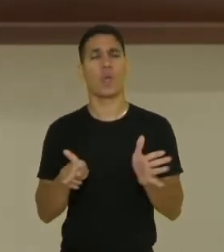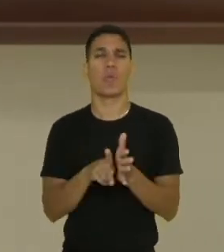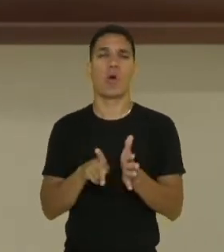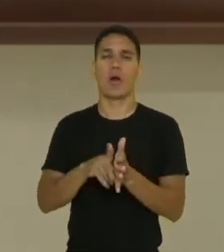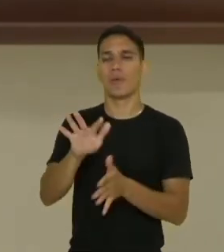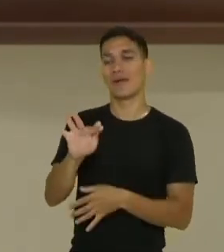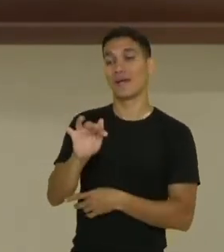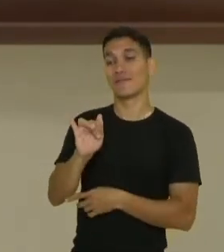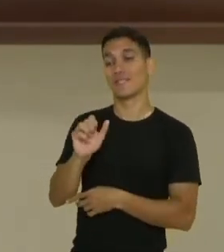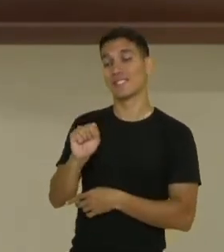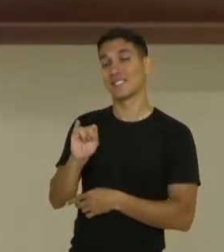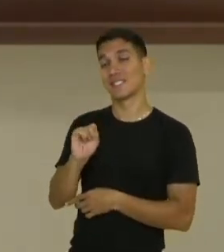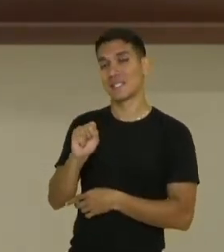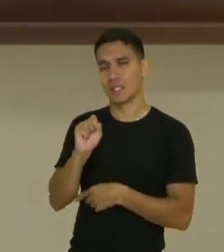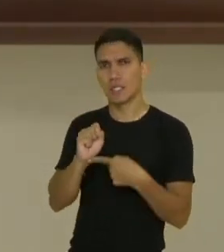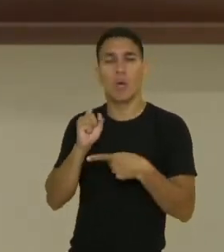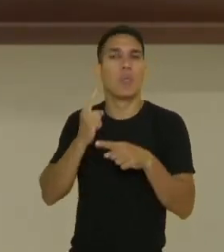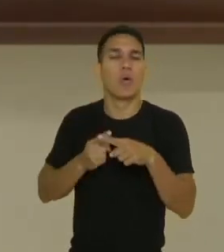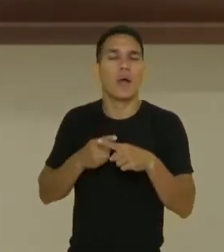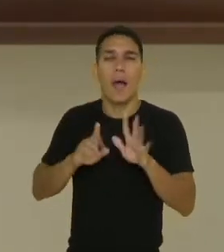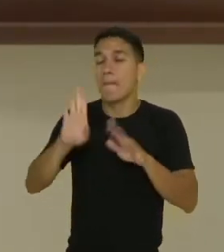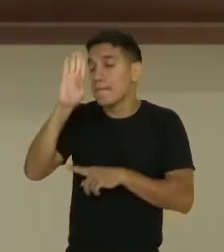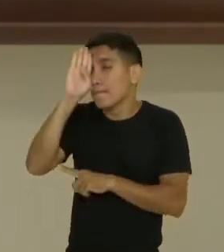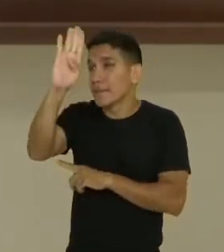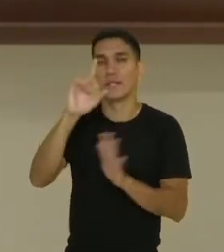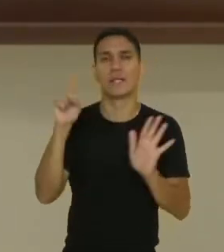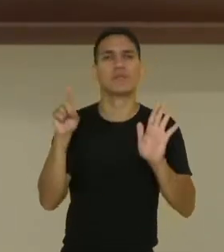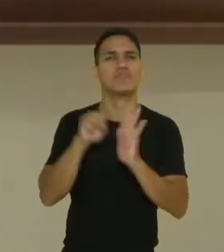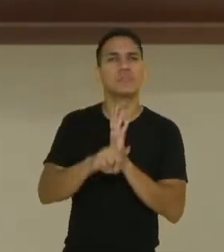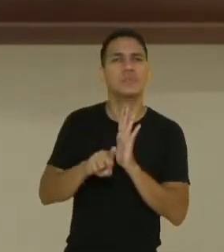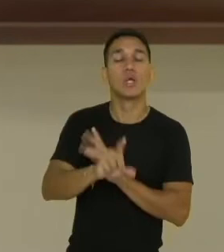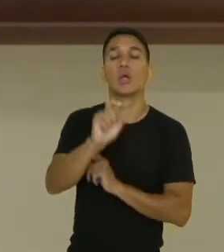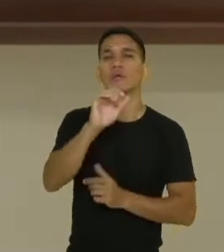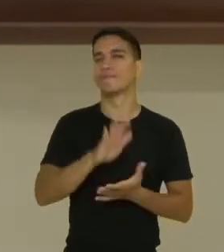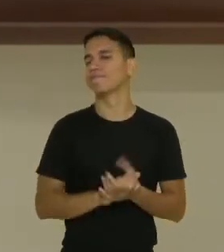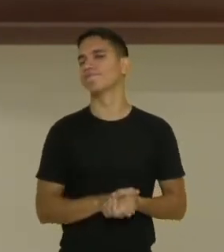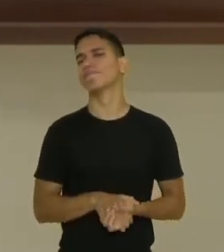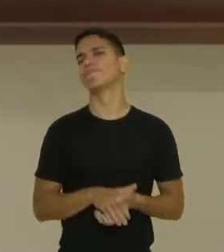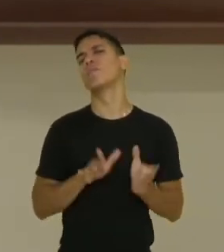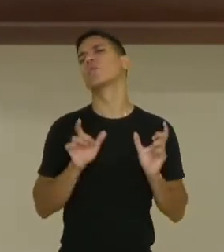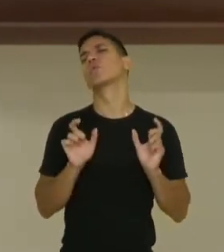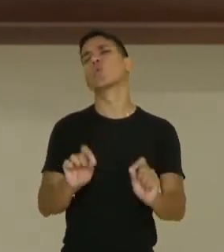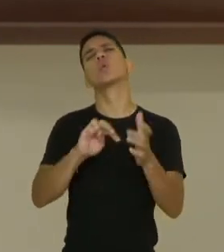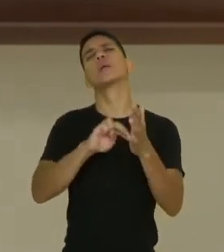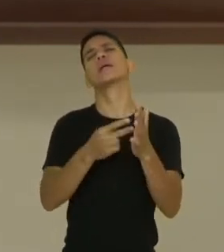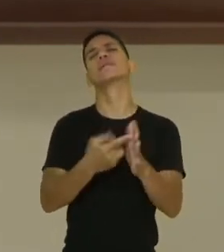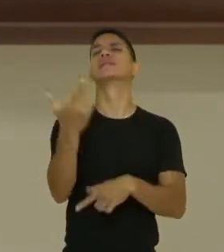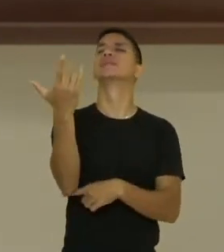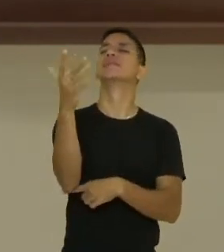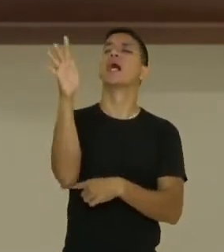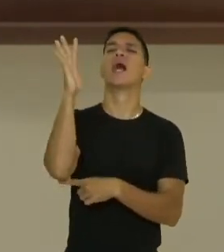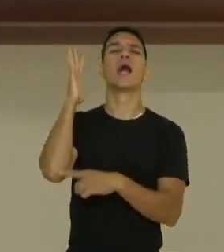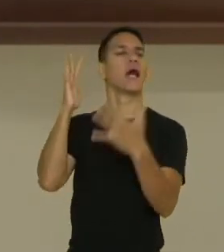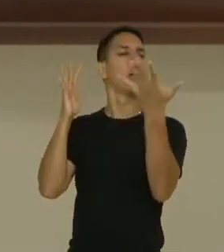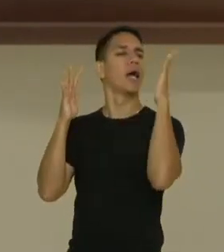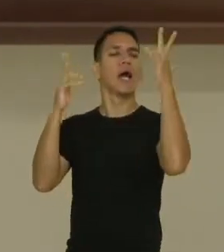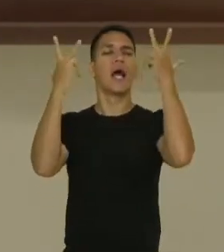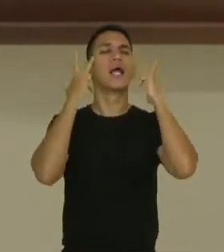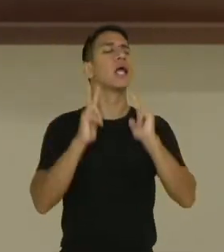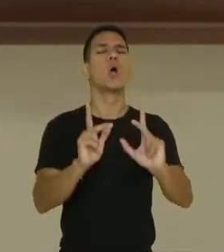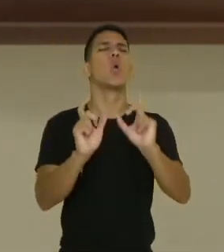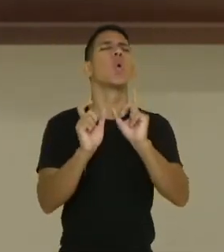a principal pergunta deles poderia ser assim: que é a natureza? Né? O que é